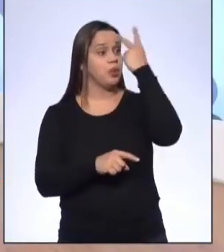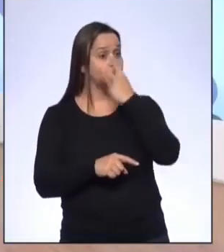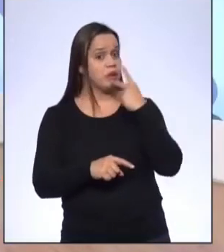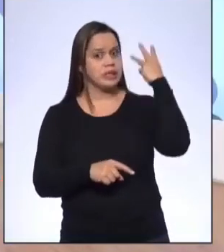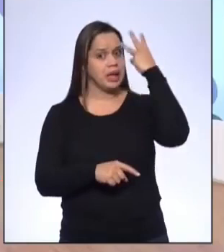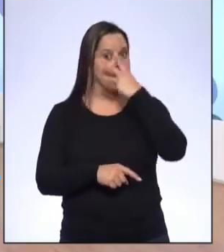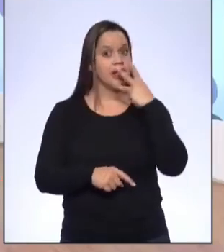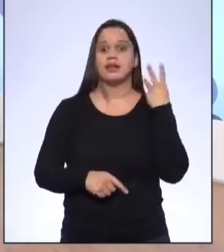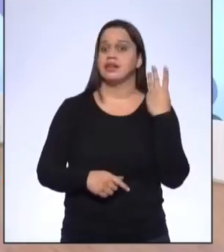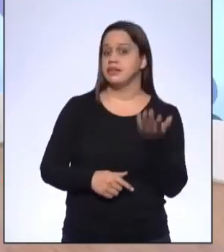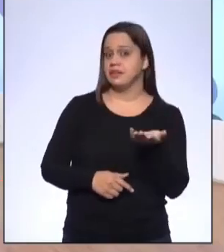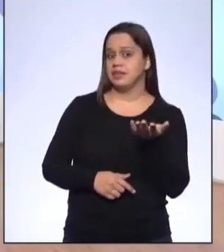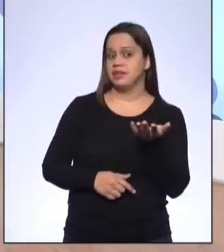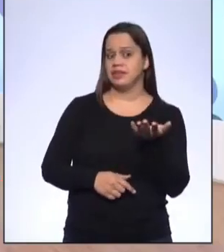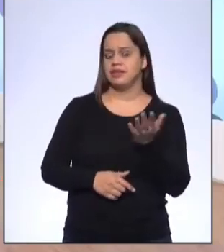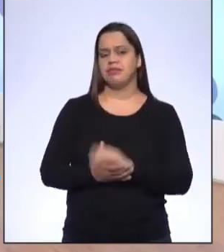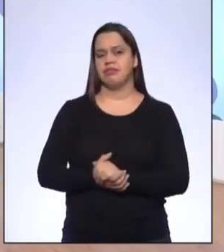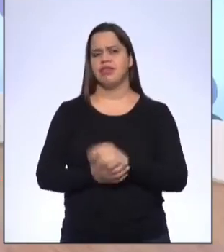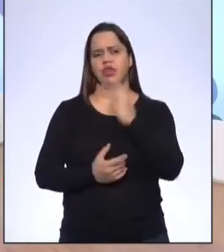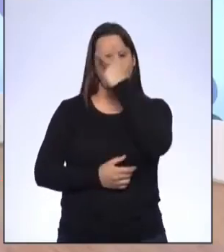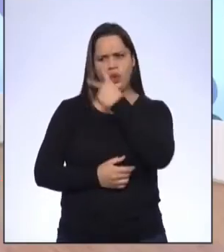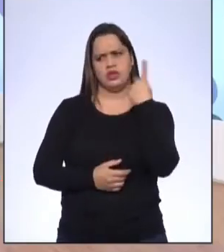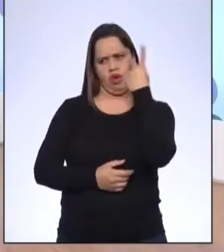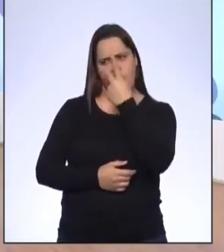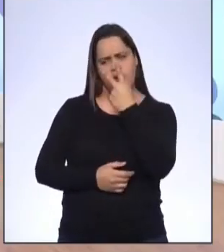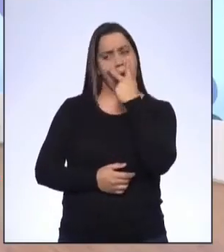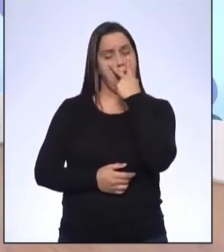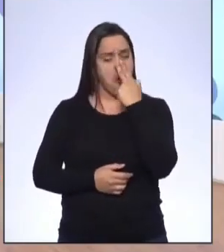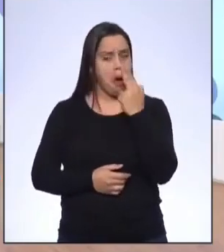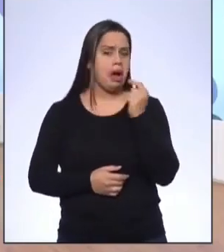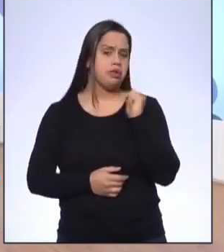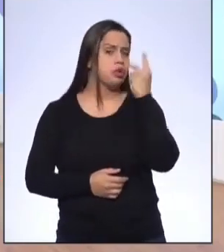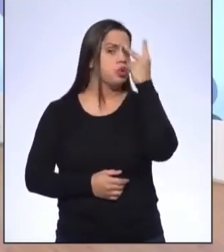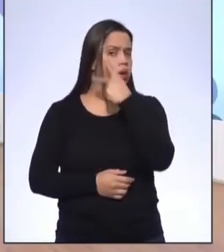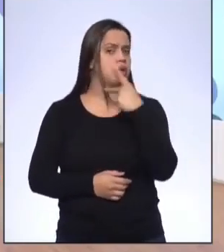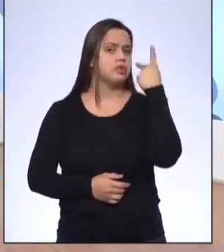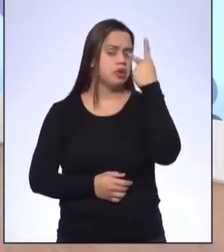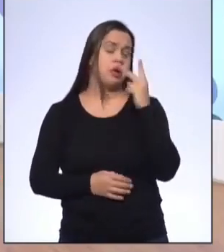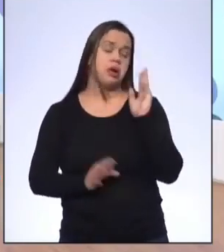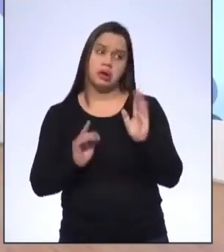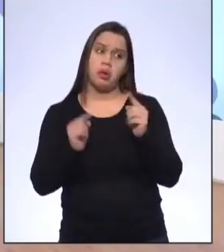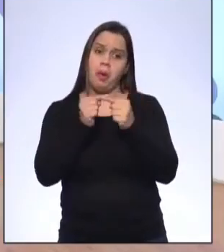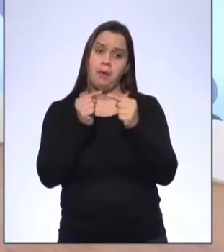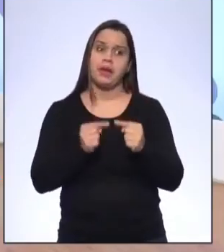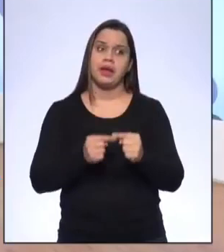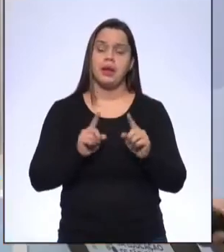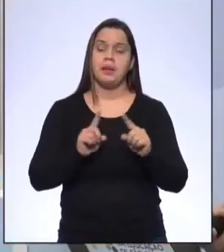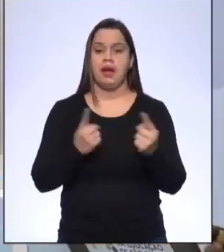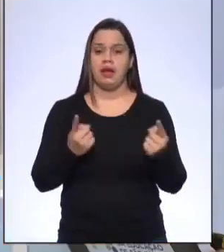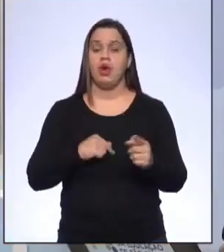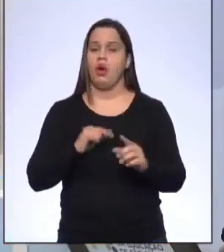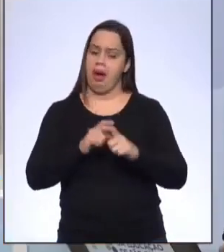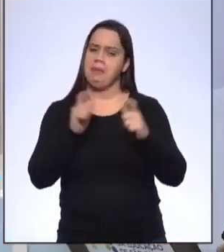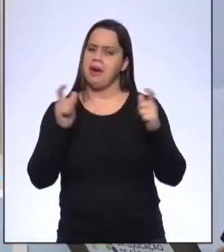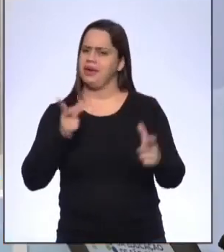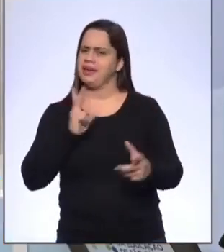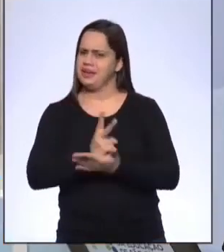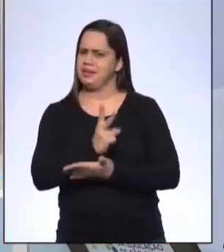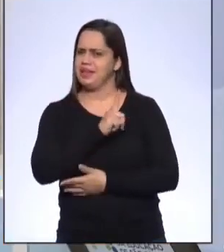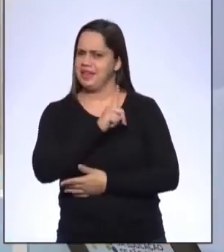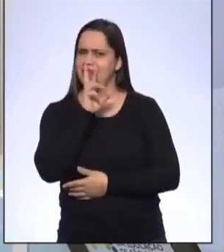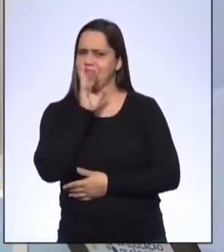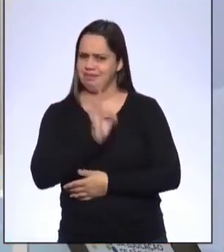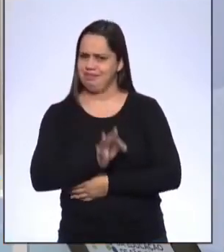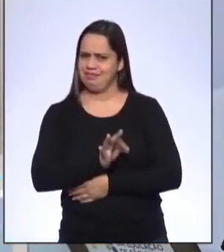horas, né? Ah, eu acho que 2 horas faz mais sentido, mas vamos ver por quê? A maioria sempre tem razão, então vamos para... Qual